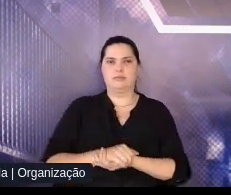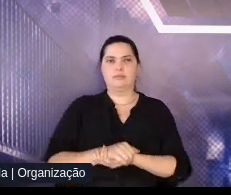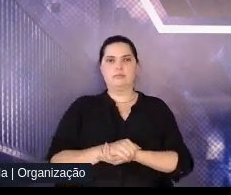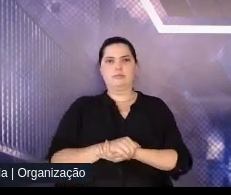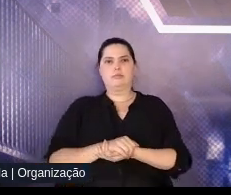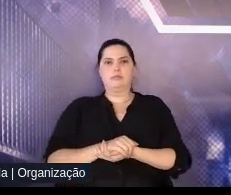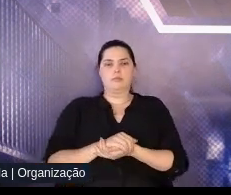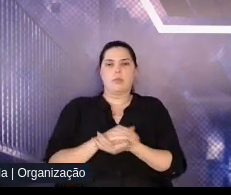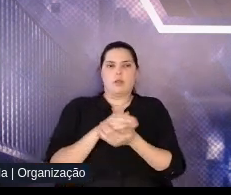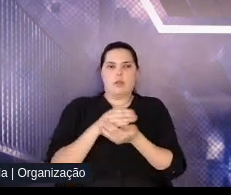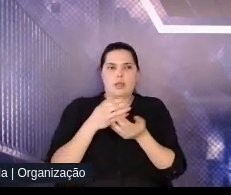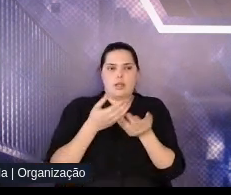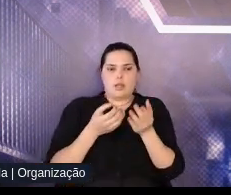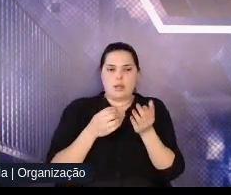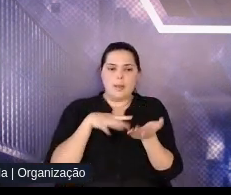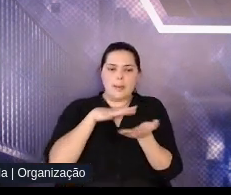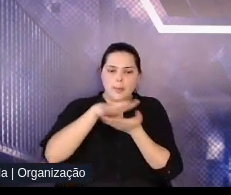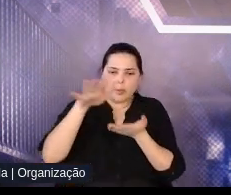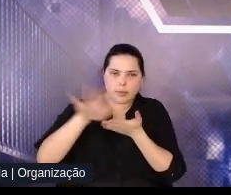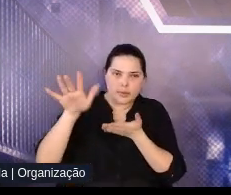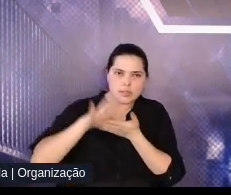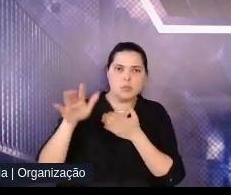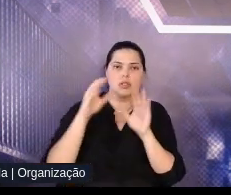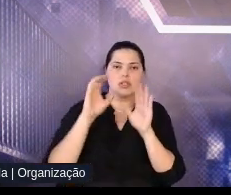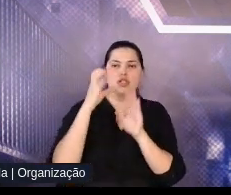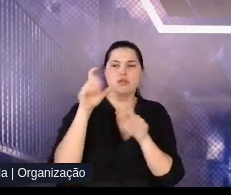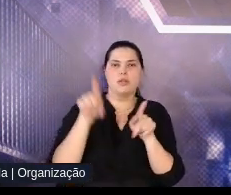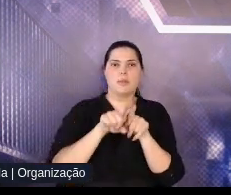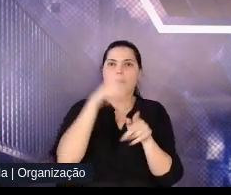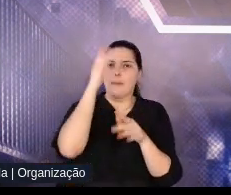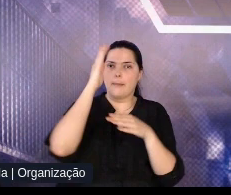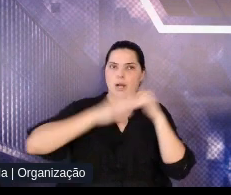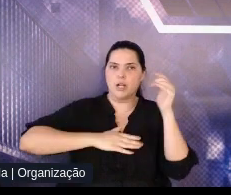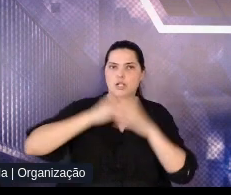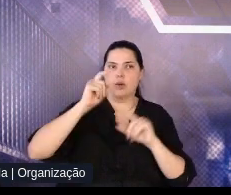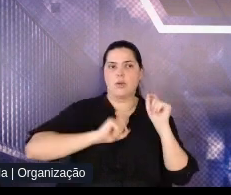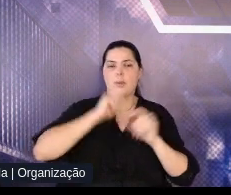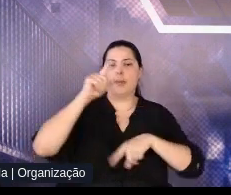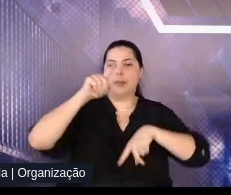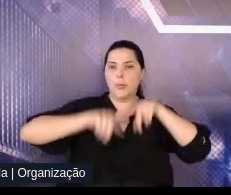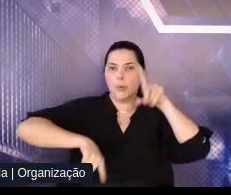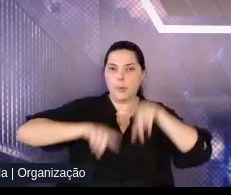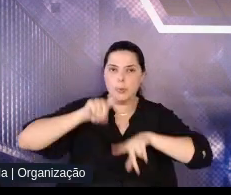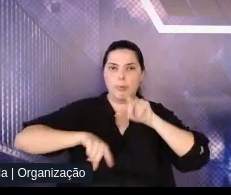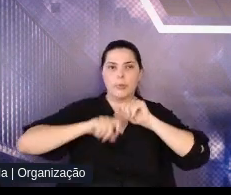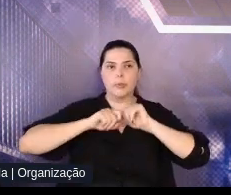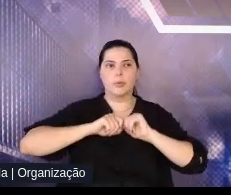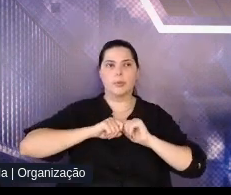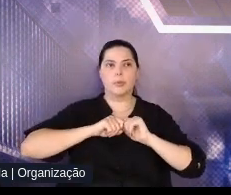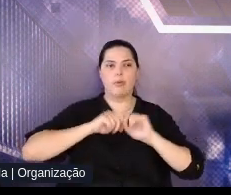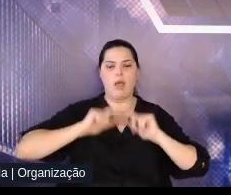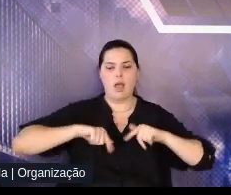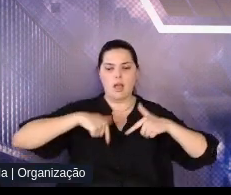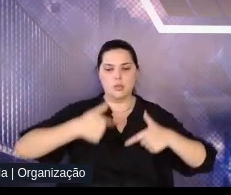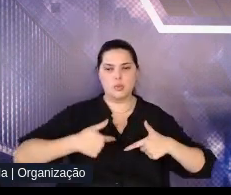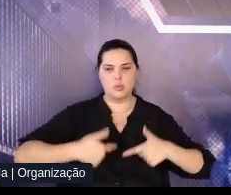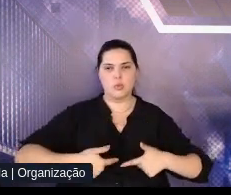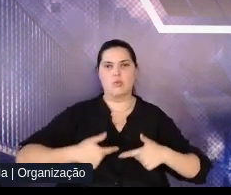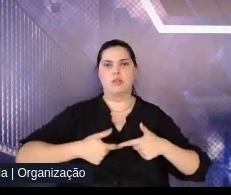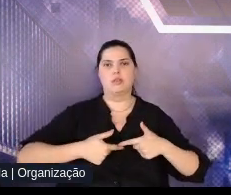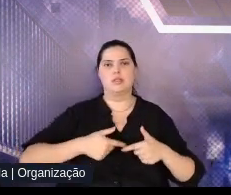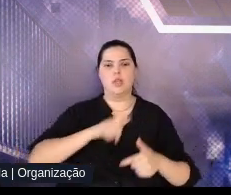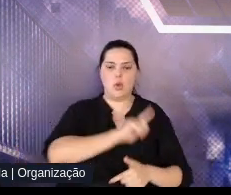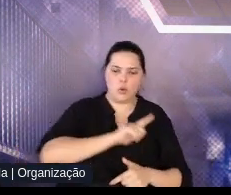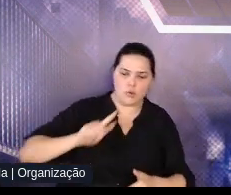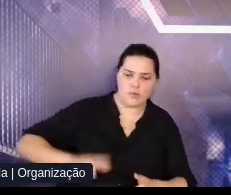produção científica, a gente vê na prática produtos, ações, atitudes do